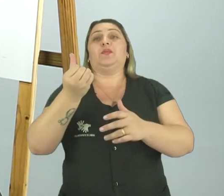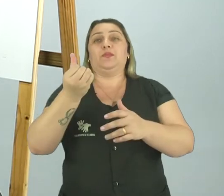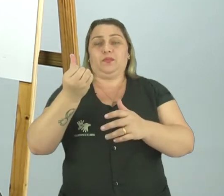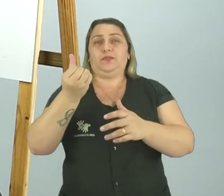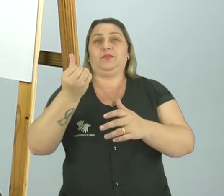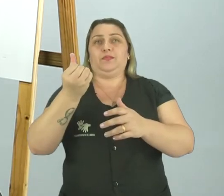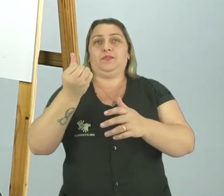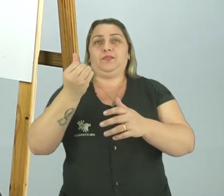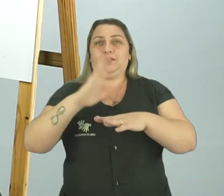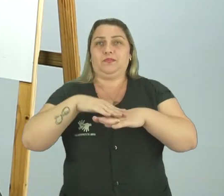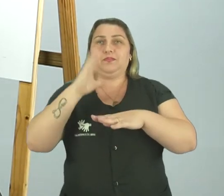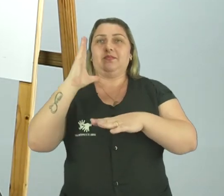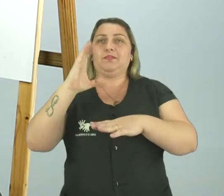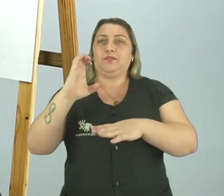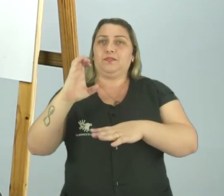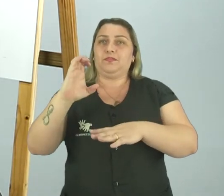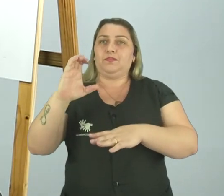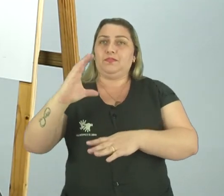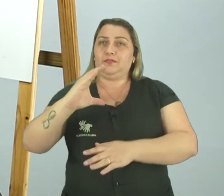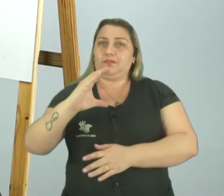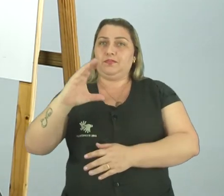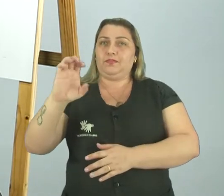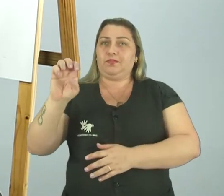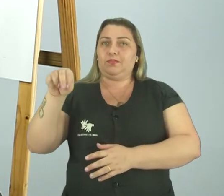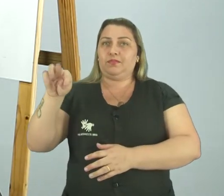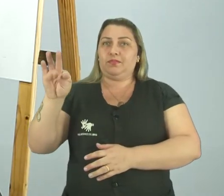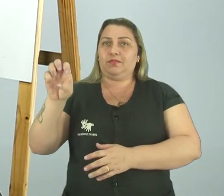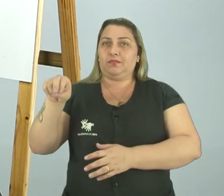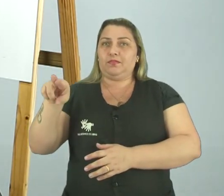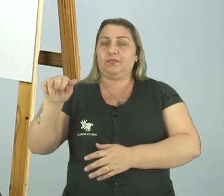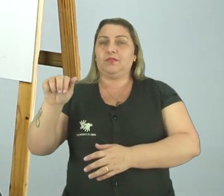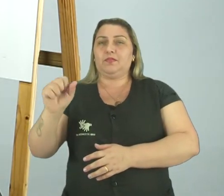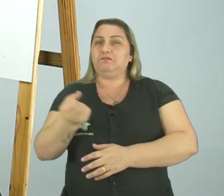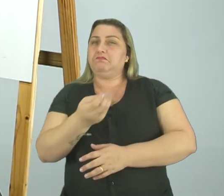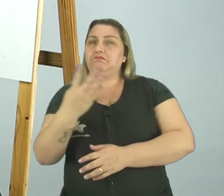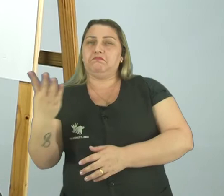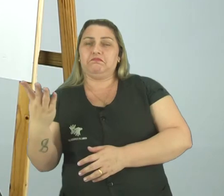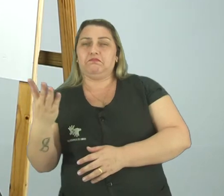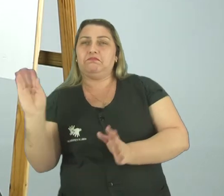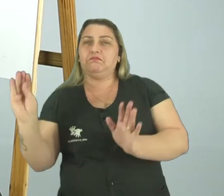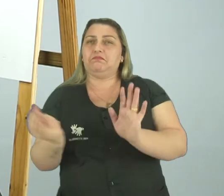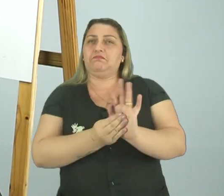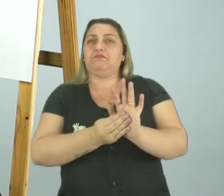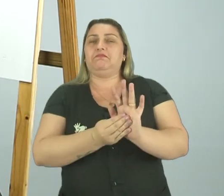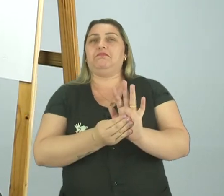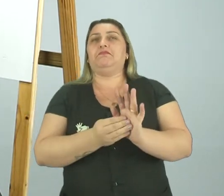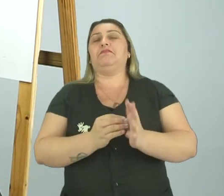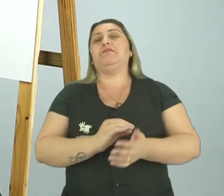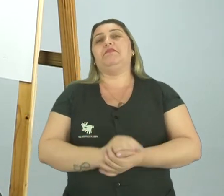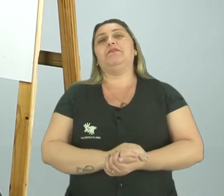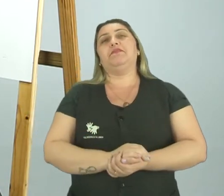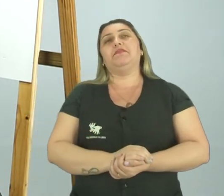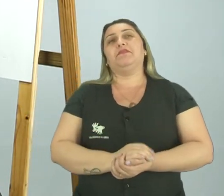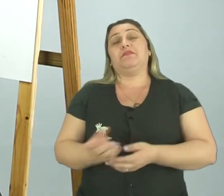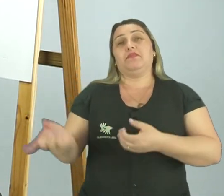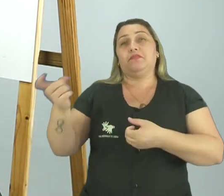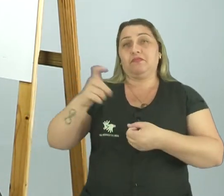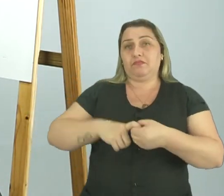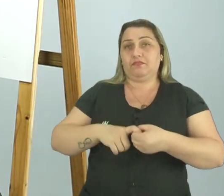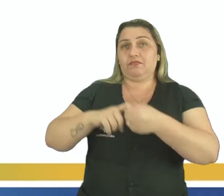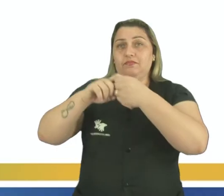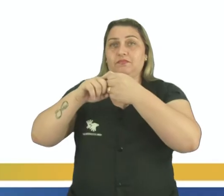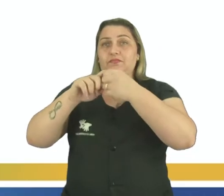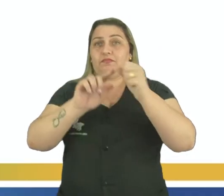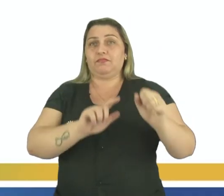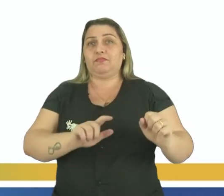nas centenas. Então, eu preciso ter essa ideia de quantidades que eu estou adicionando. Voltando ali para a